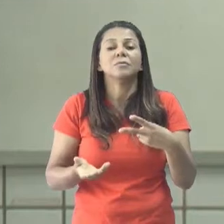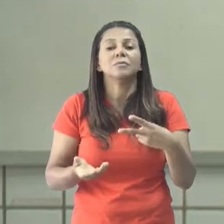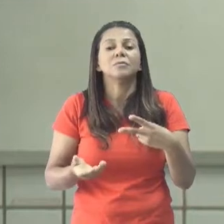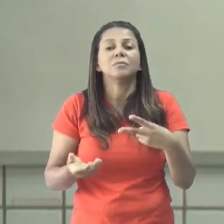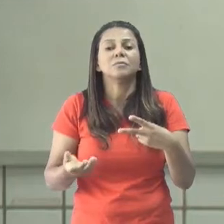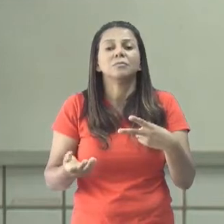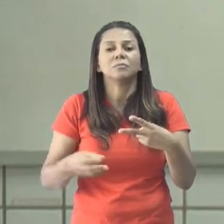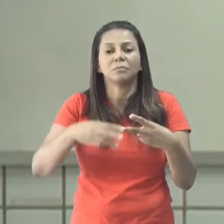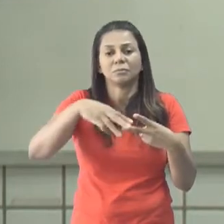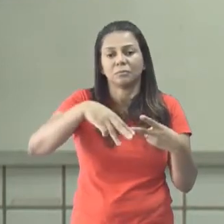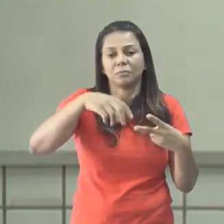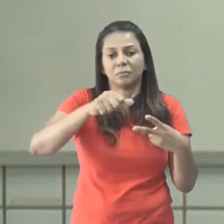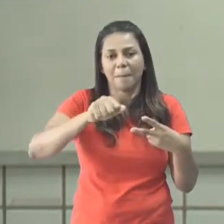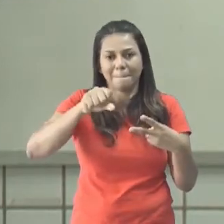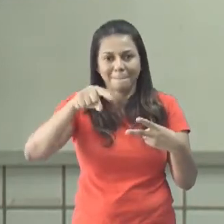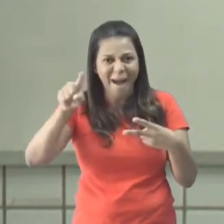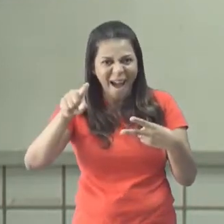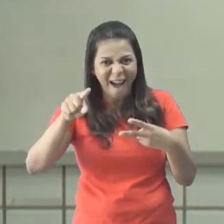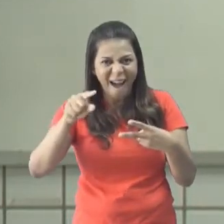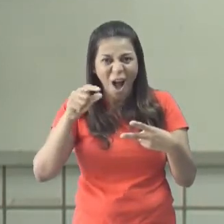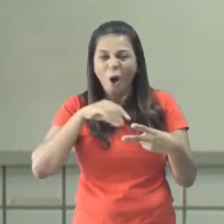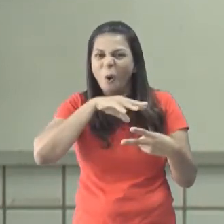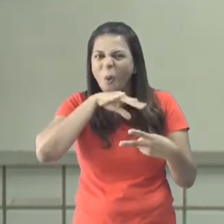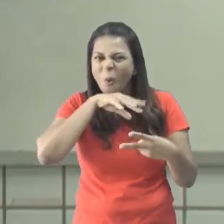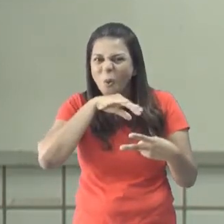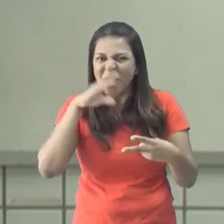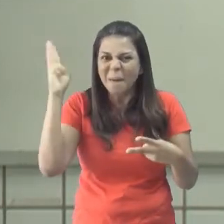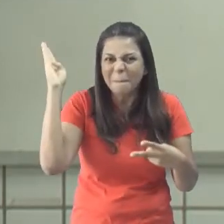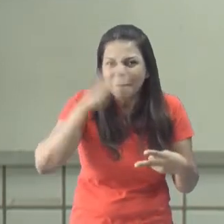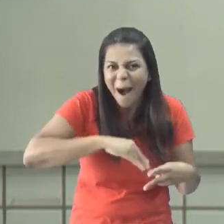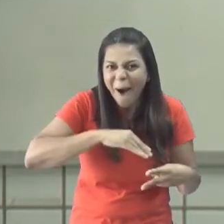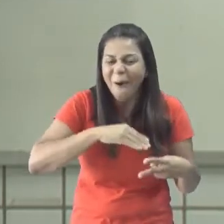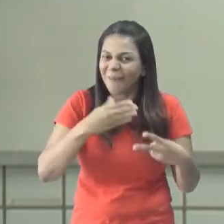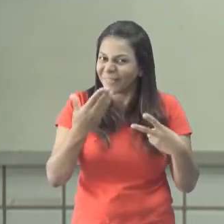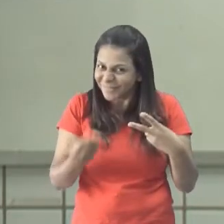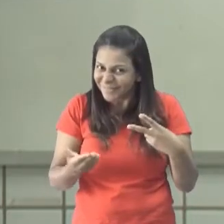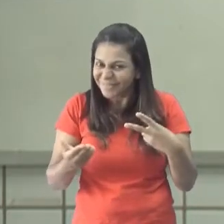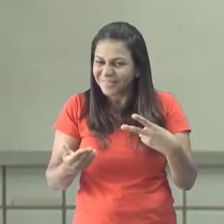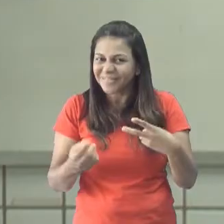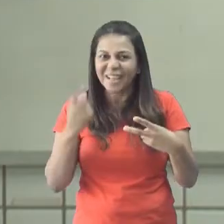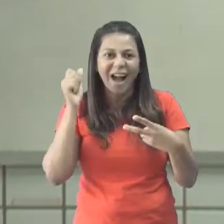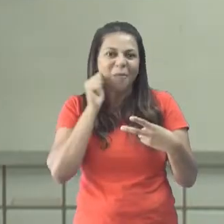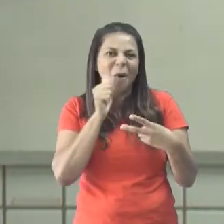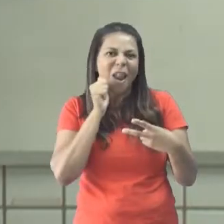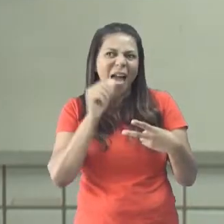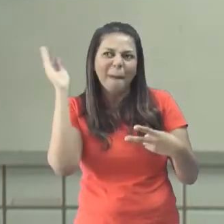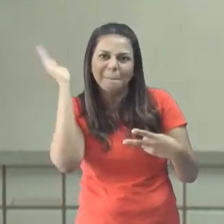de má. Má é o feminino de bom. Então, mulher